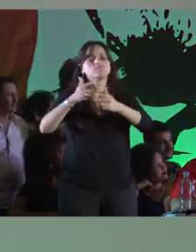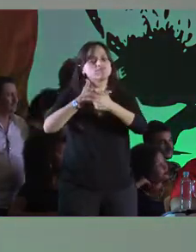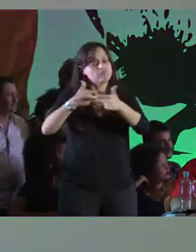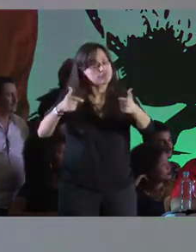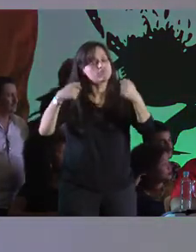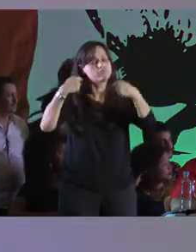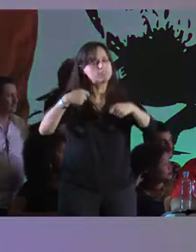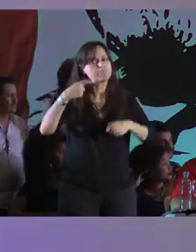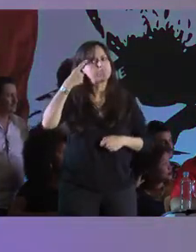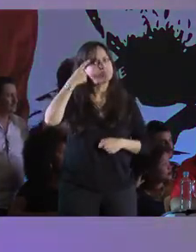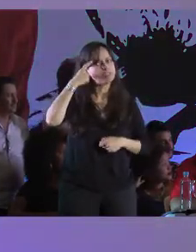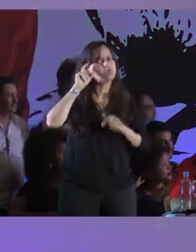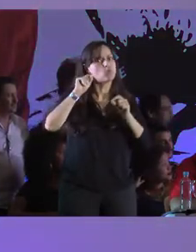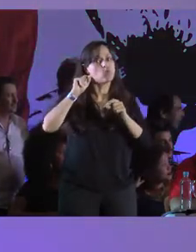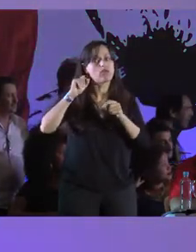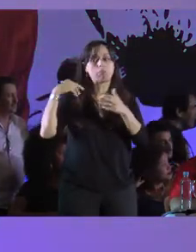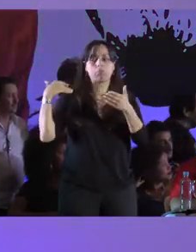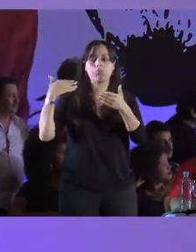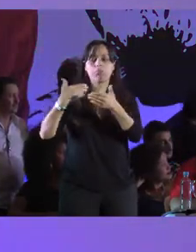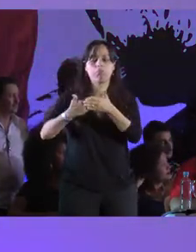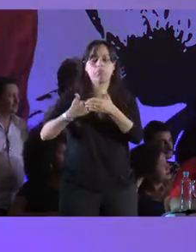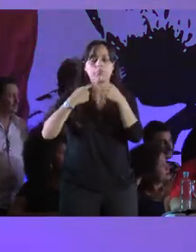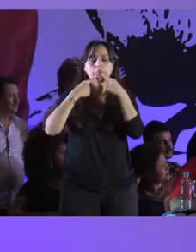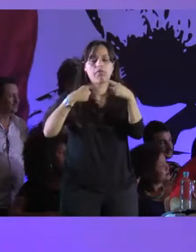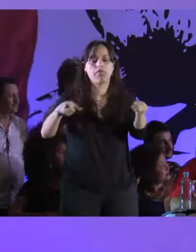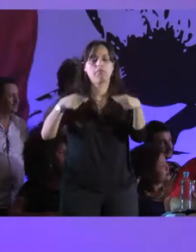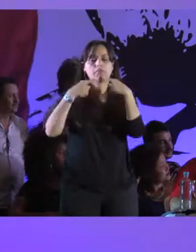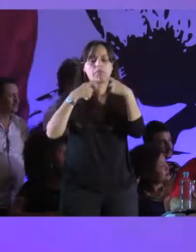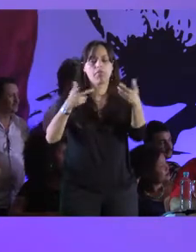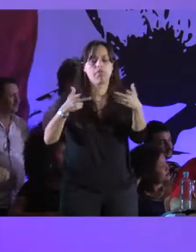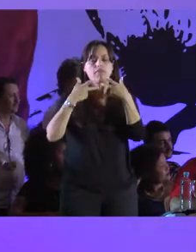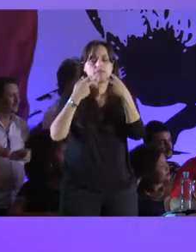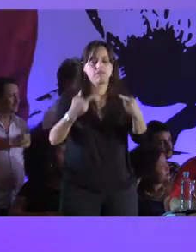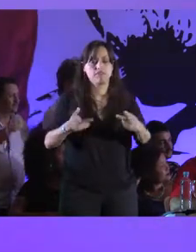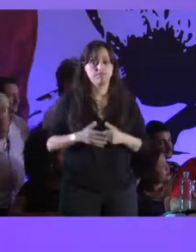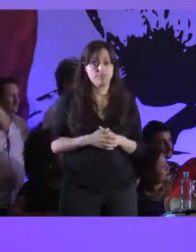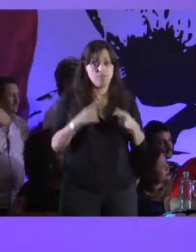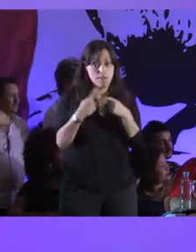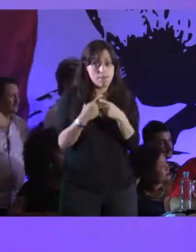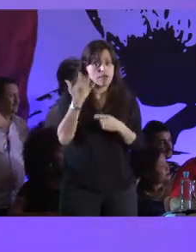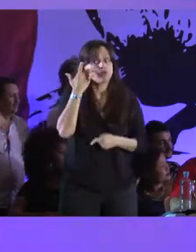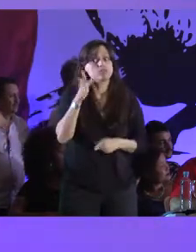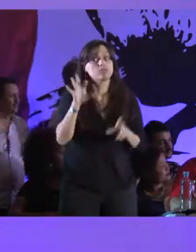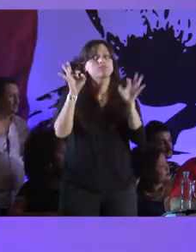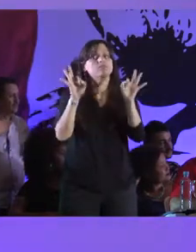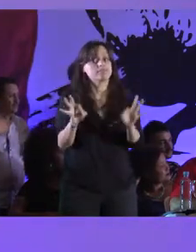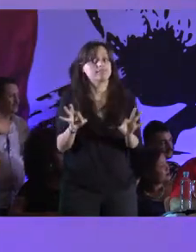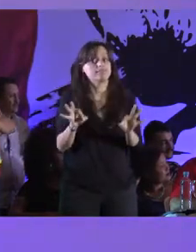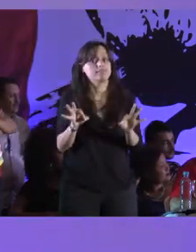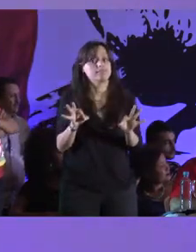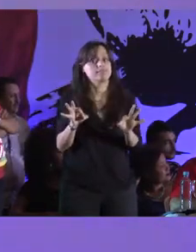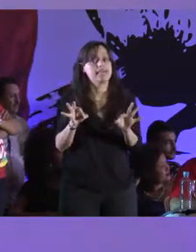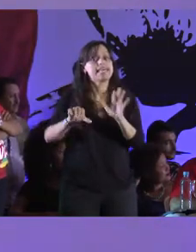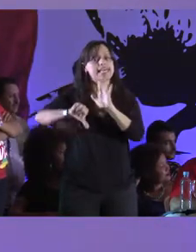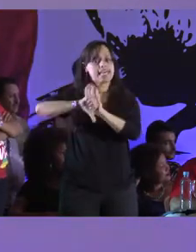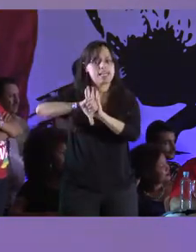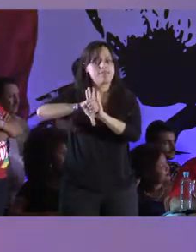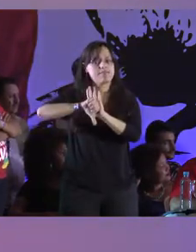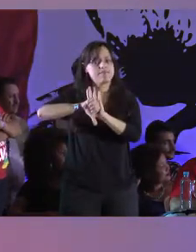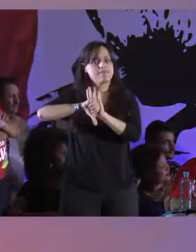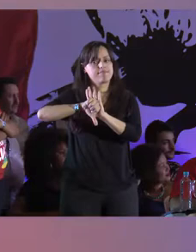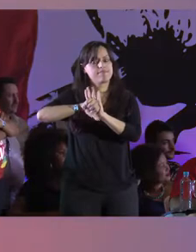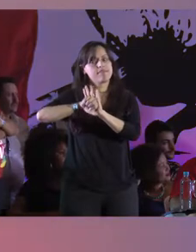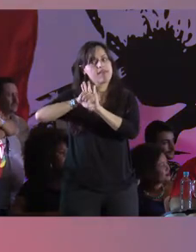tem que começar a pensar o que falaram até agora, porque eles não têm noção do crime que eles